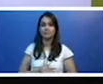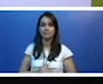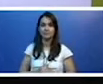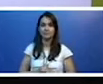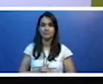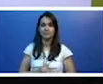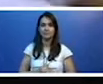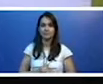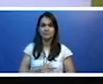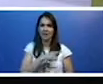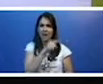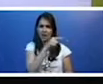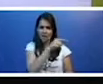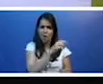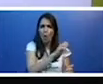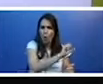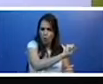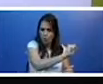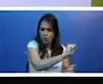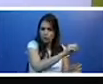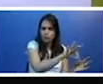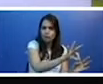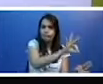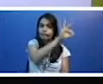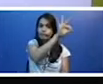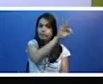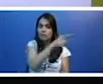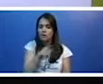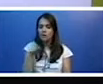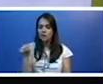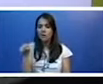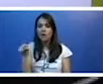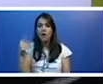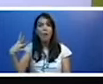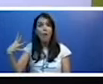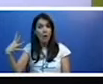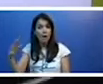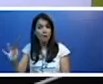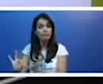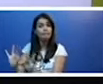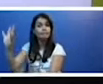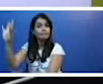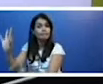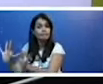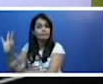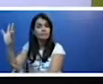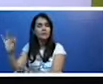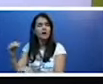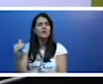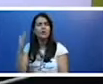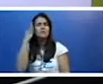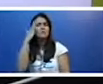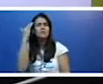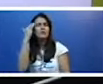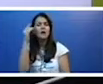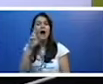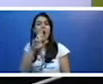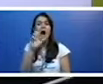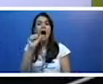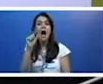Se aqui media 8 e aqui media 4, então eu sei que a razão é